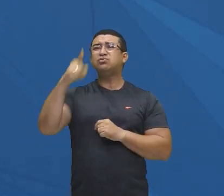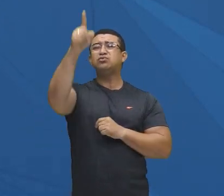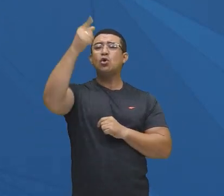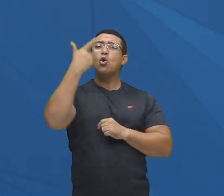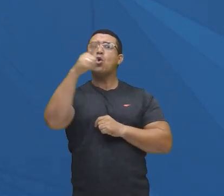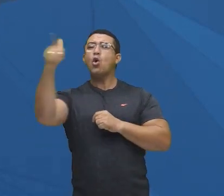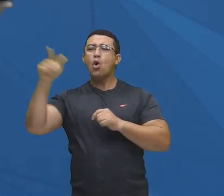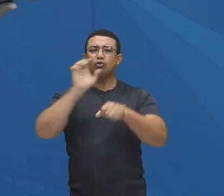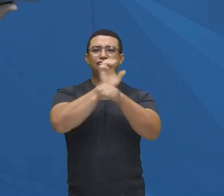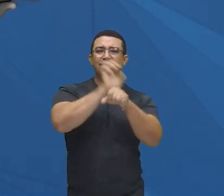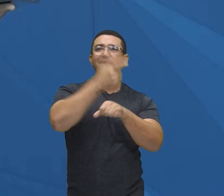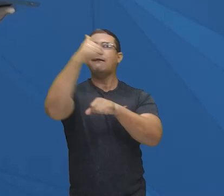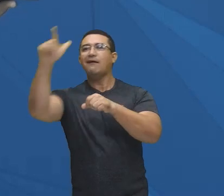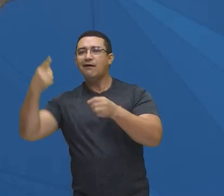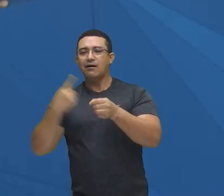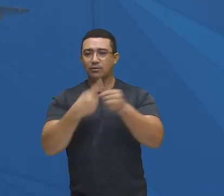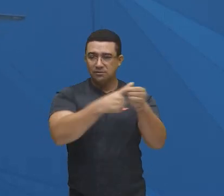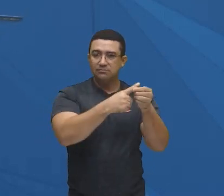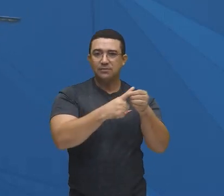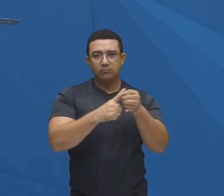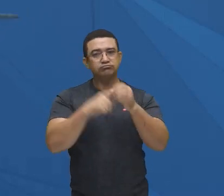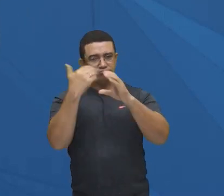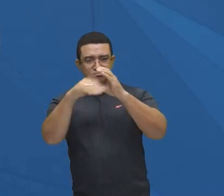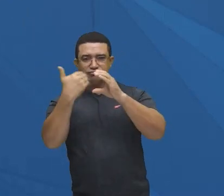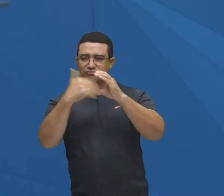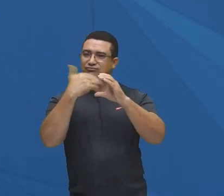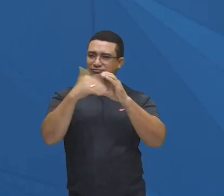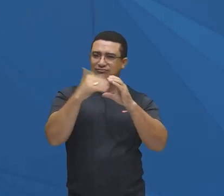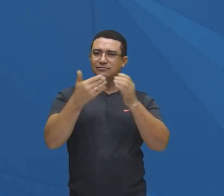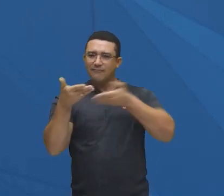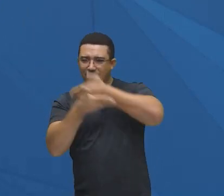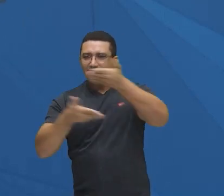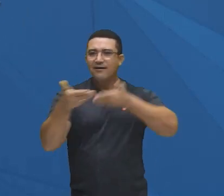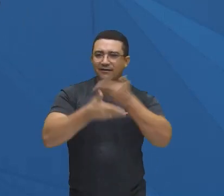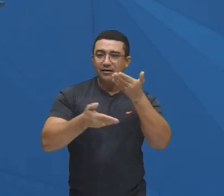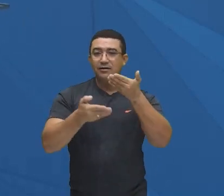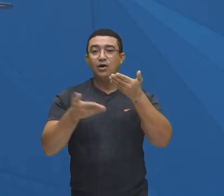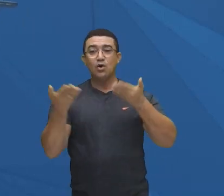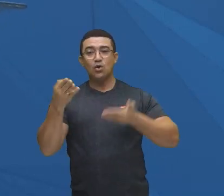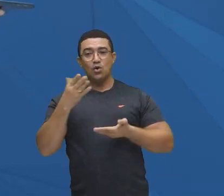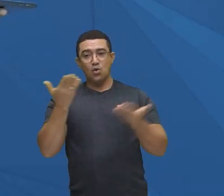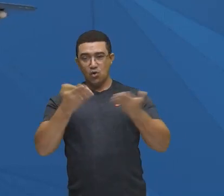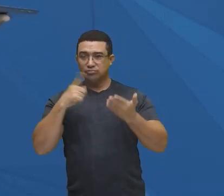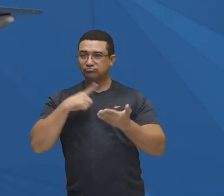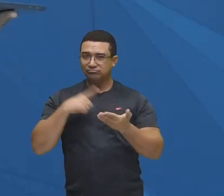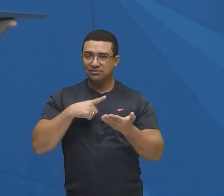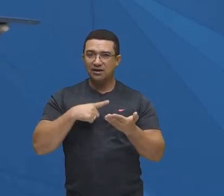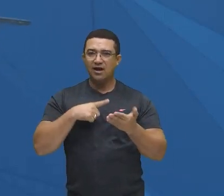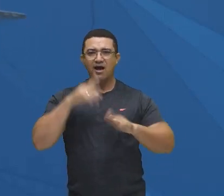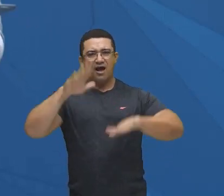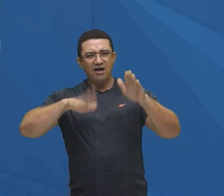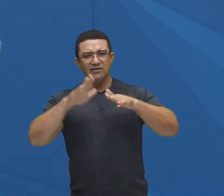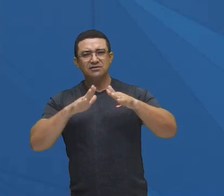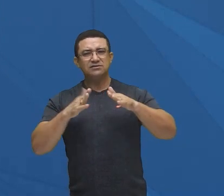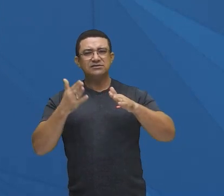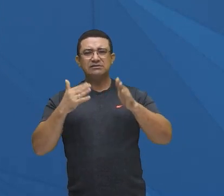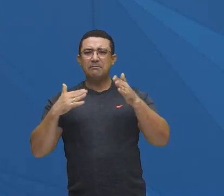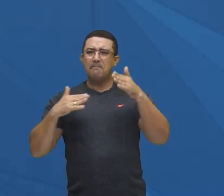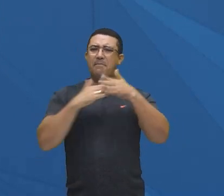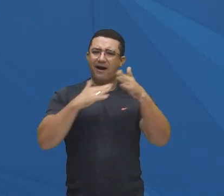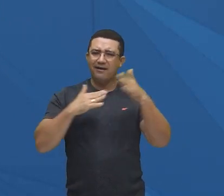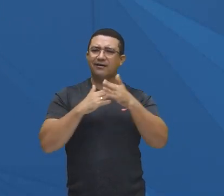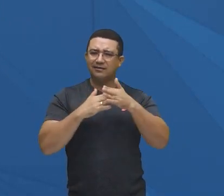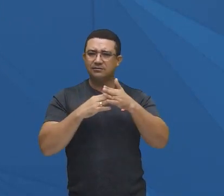pode deixar de se falar por outras questões. Não porque hoje em dia a gente tem ali, né, esse impedimento, que antigamente, imagina,